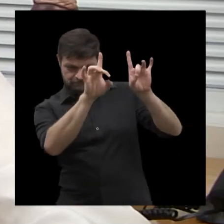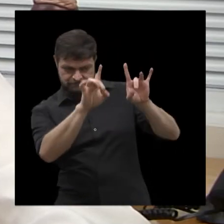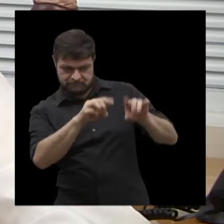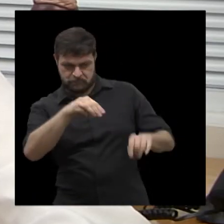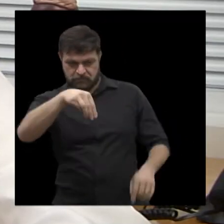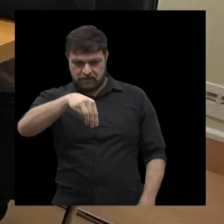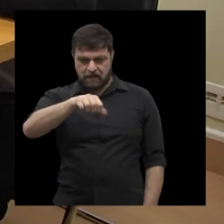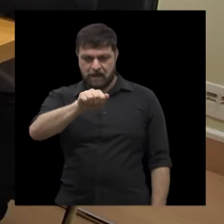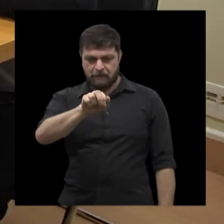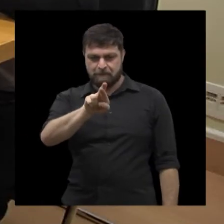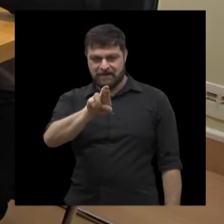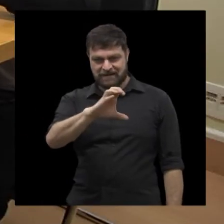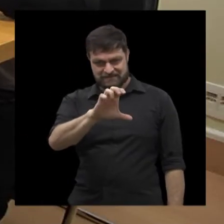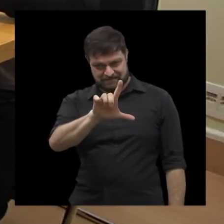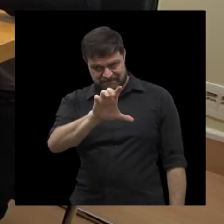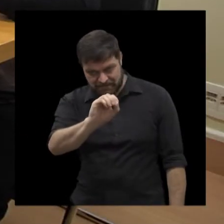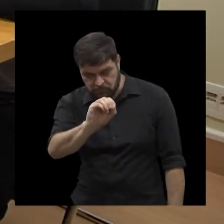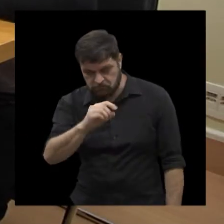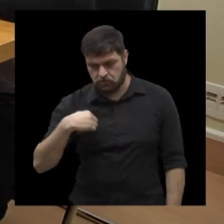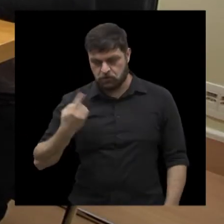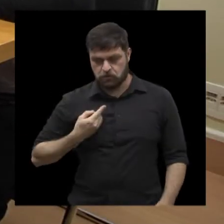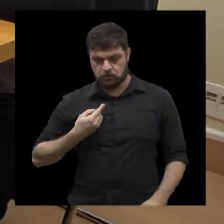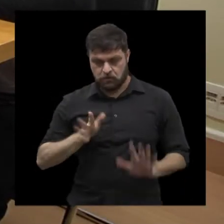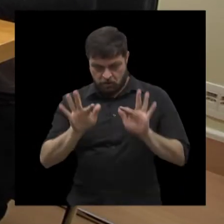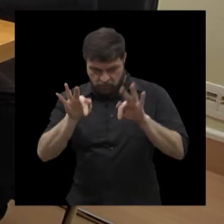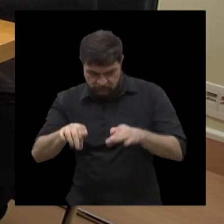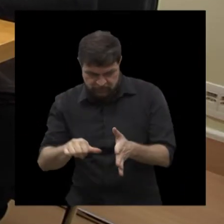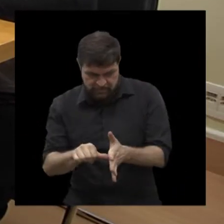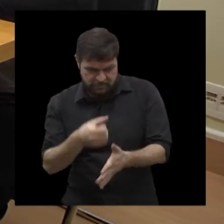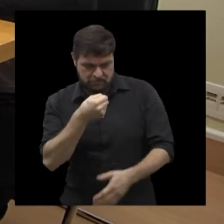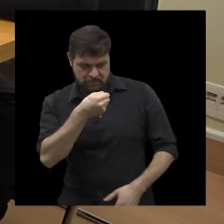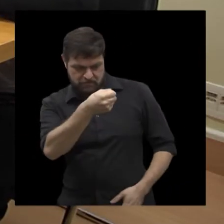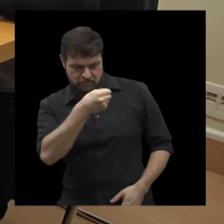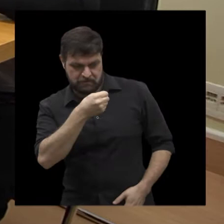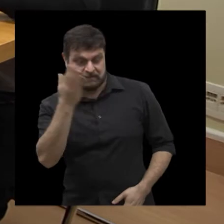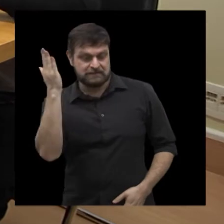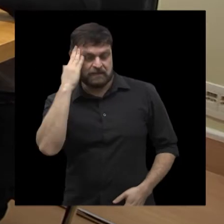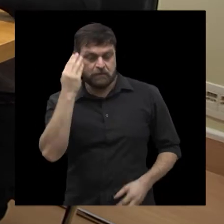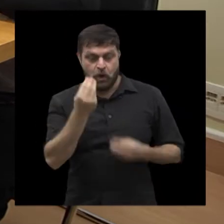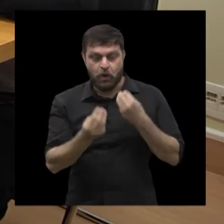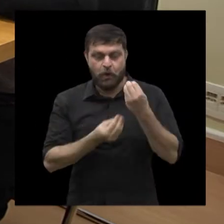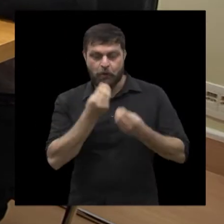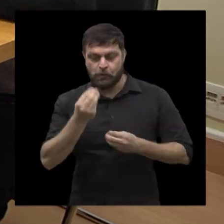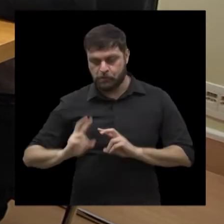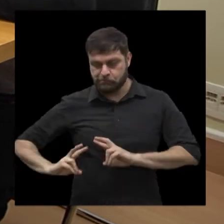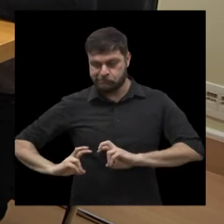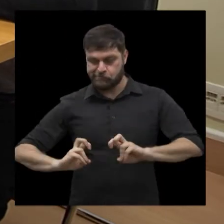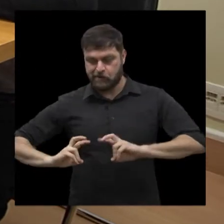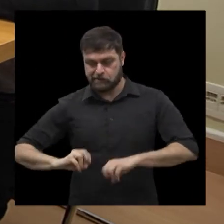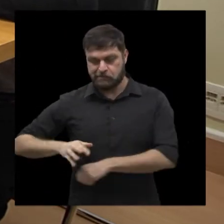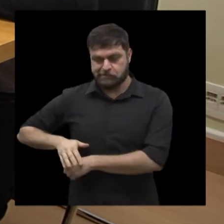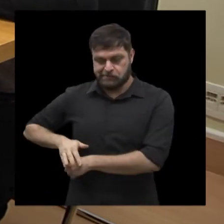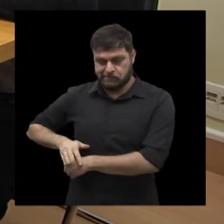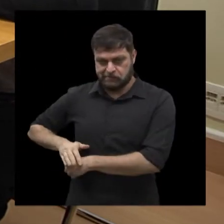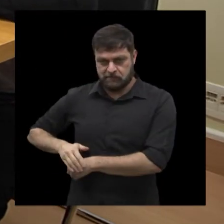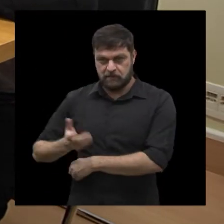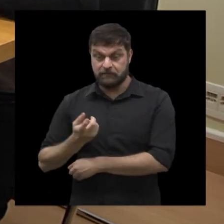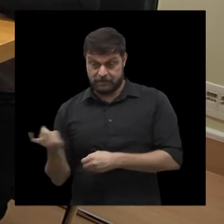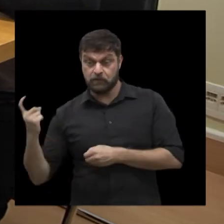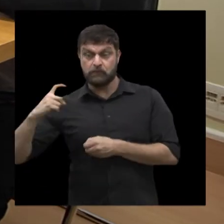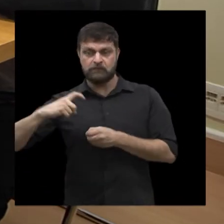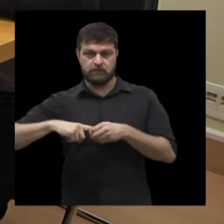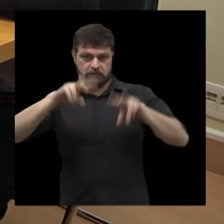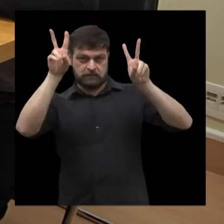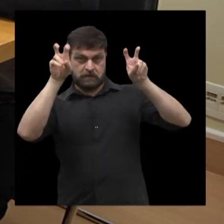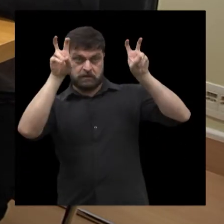Campos Orlandi. Doutor, a gente encerrou o primeiro bloco falando sobre sintomas. Eu ainda quero voltar nos